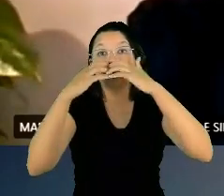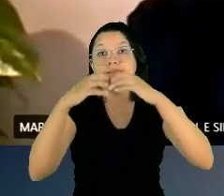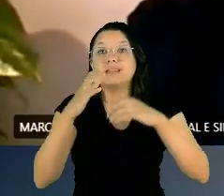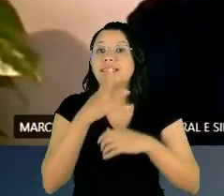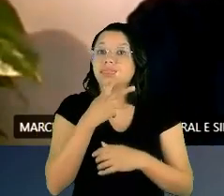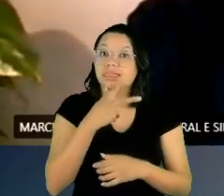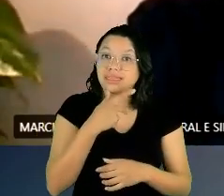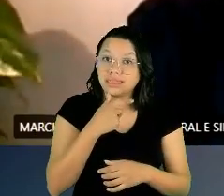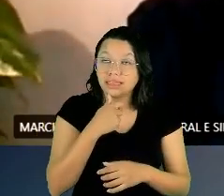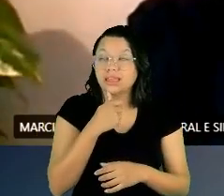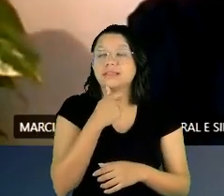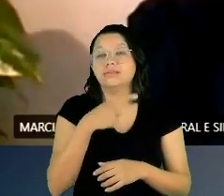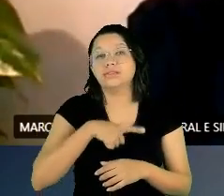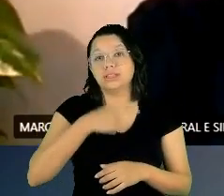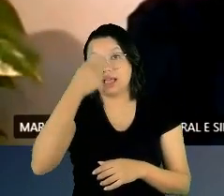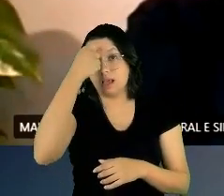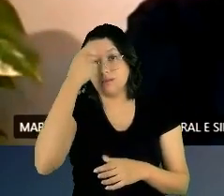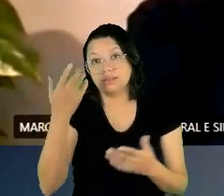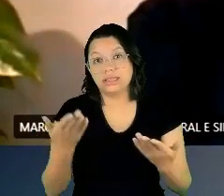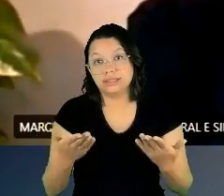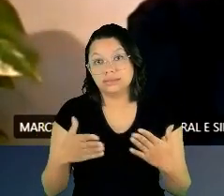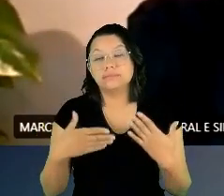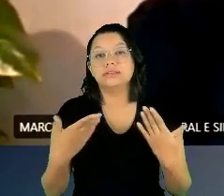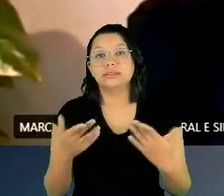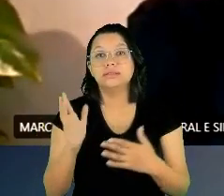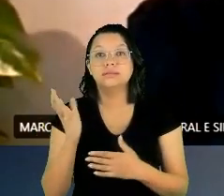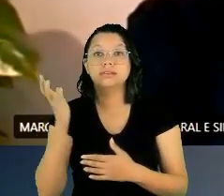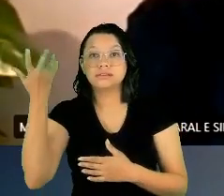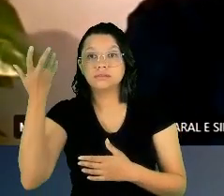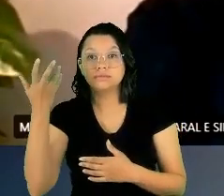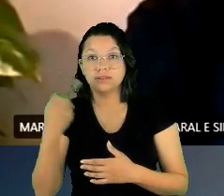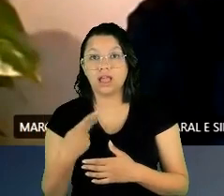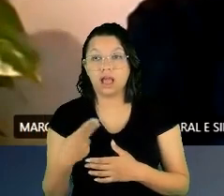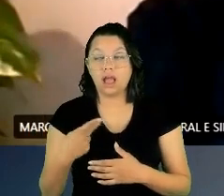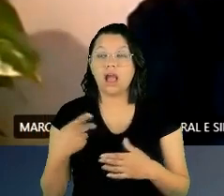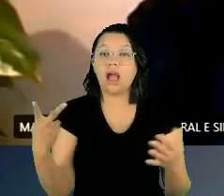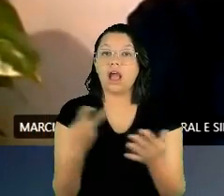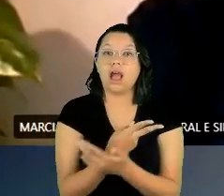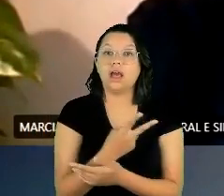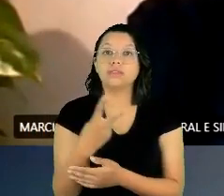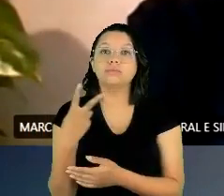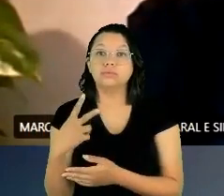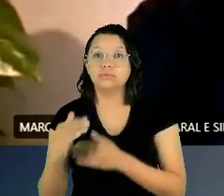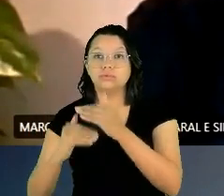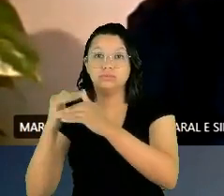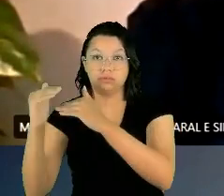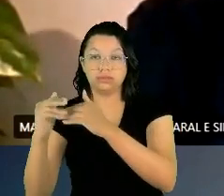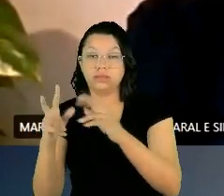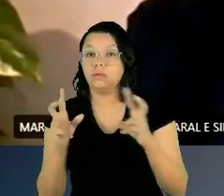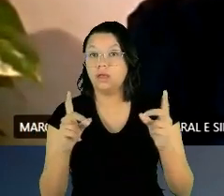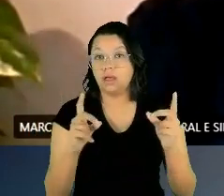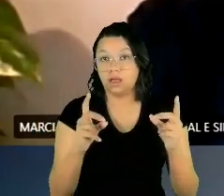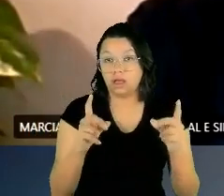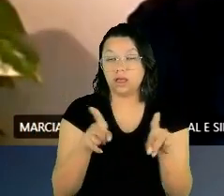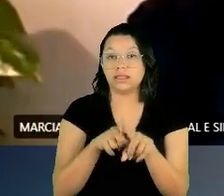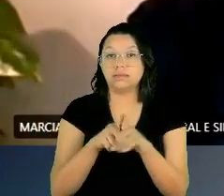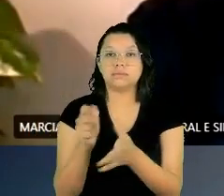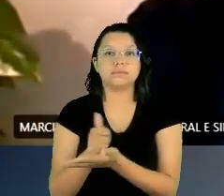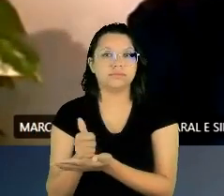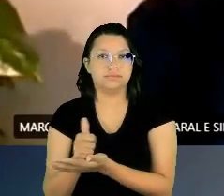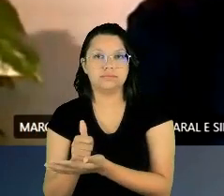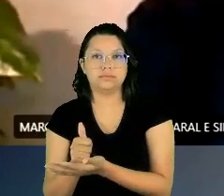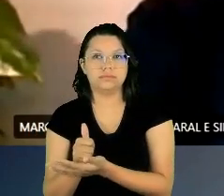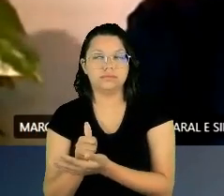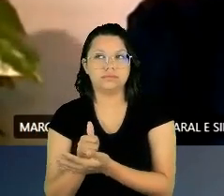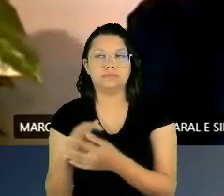lento nesse processo de tomar consciência. Então, a tomada de decisão nossa, ela acontece nesses 2 processos, tanto